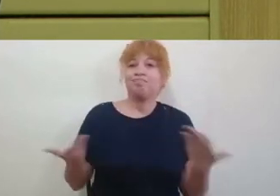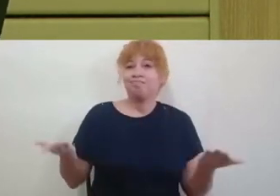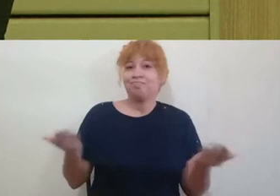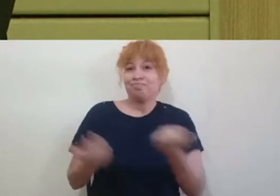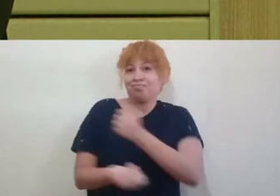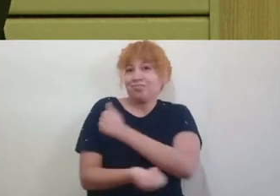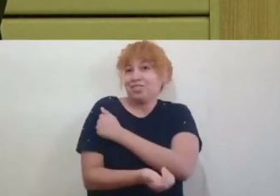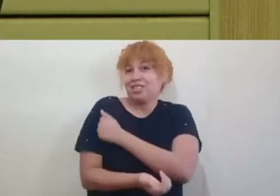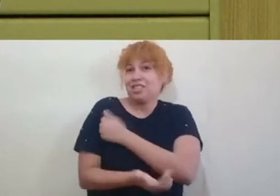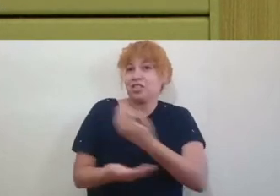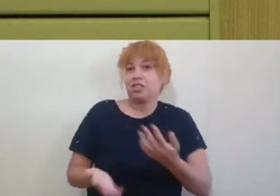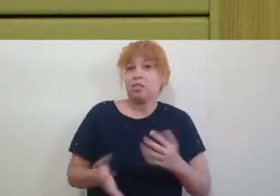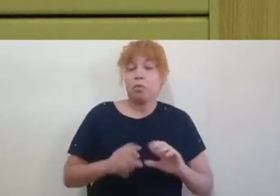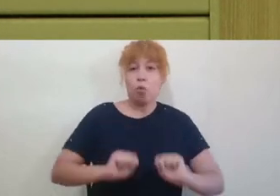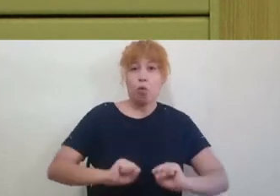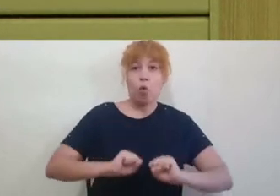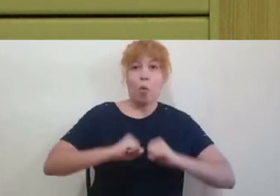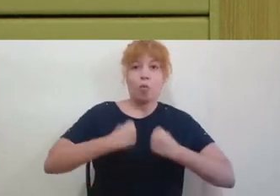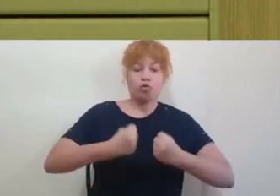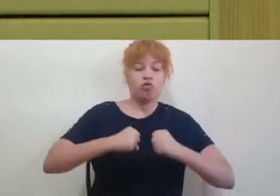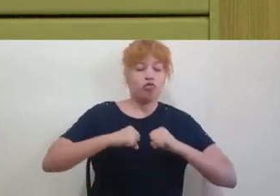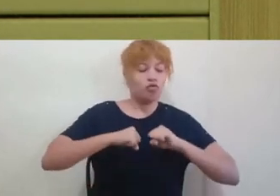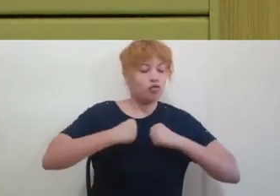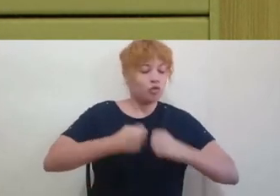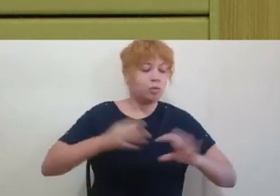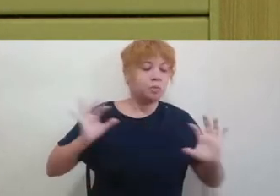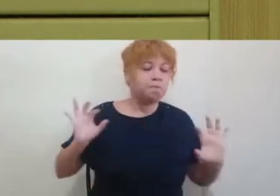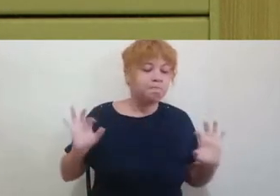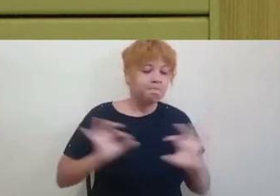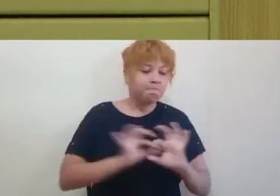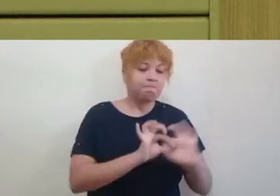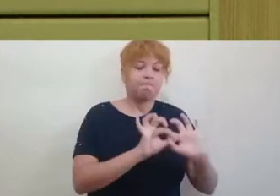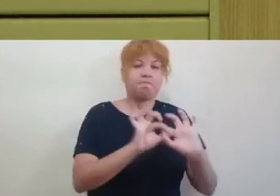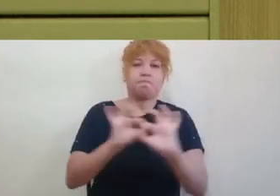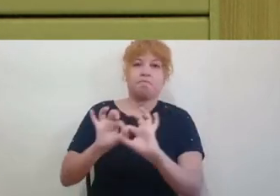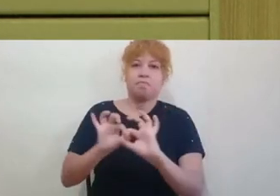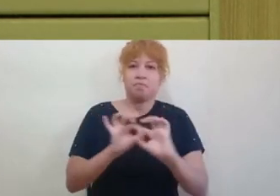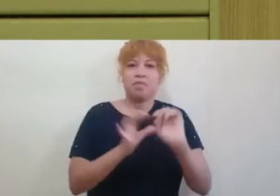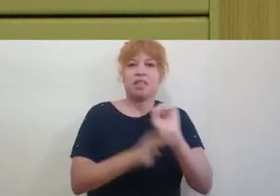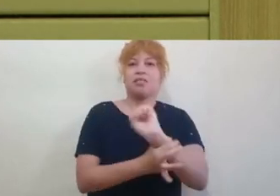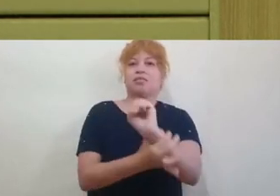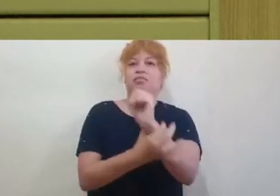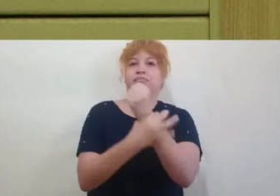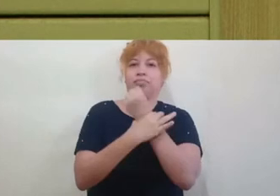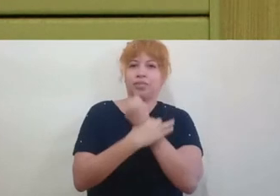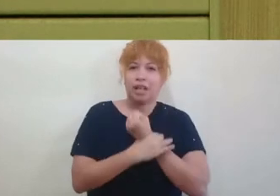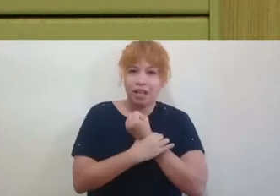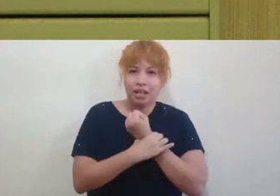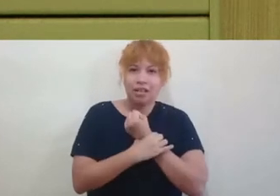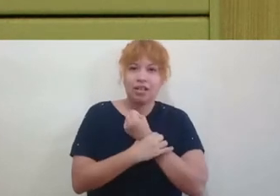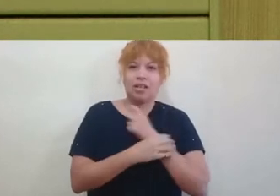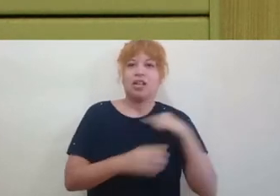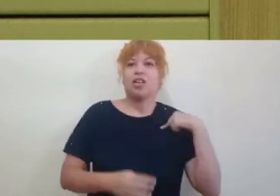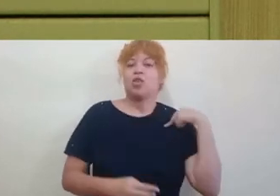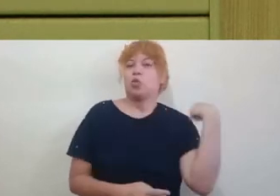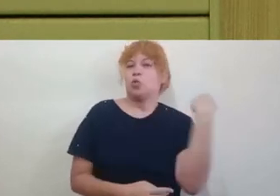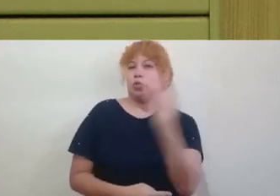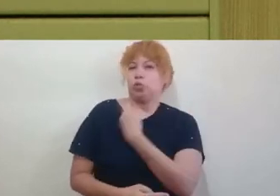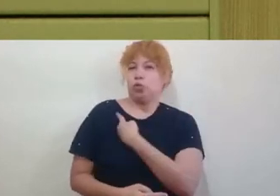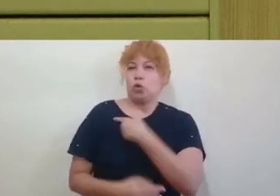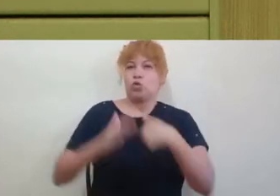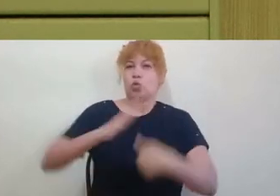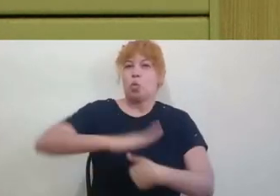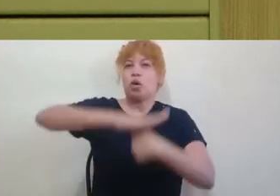todos os docentes da UFRPE, todos os técnicos e vocês que acreditaram nesse projeto e que hoje